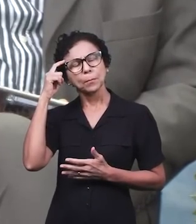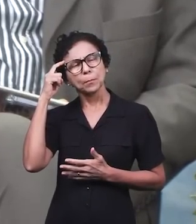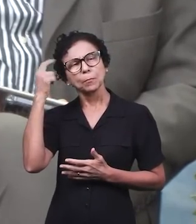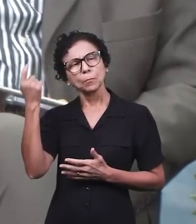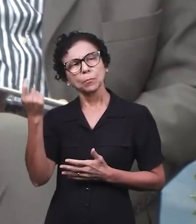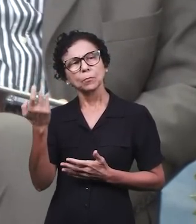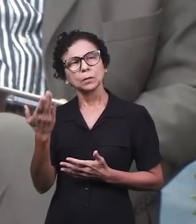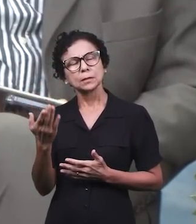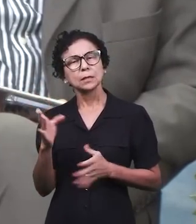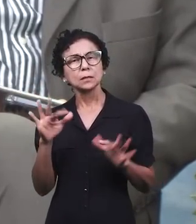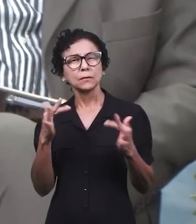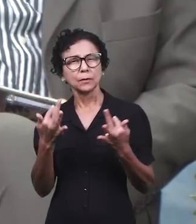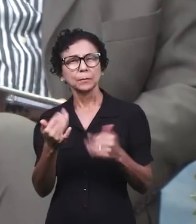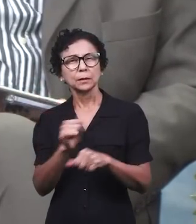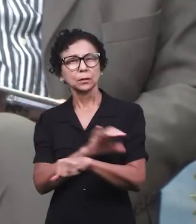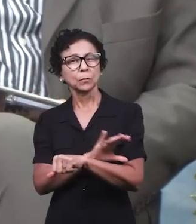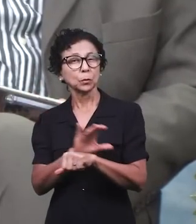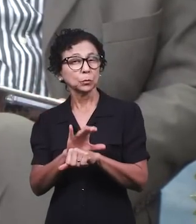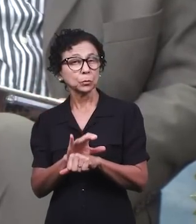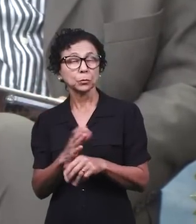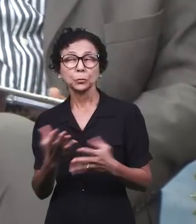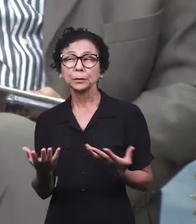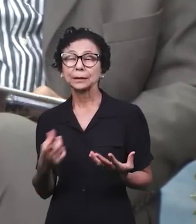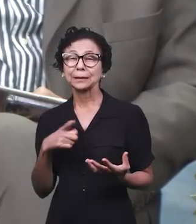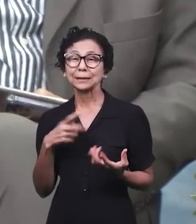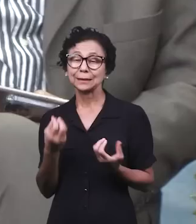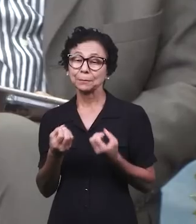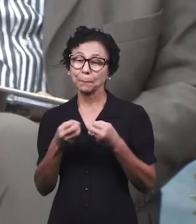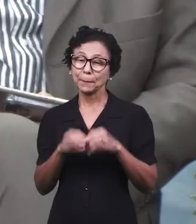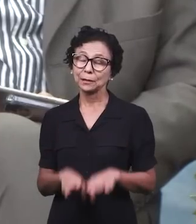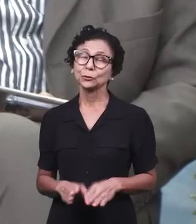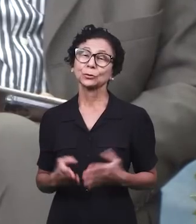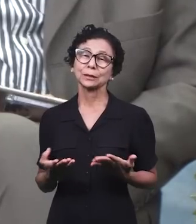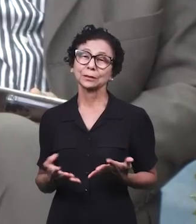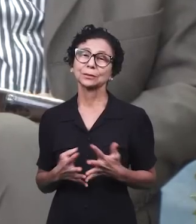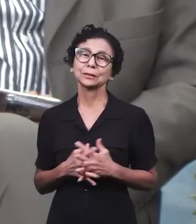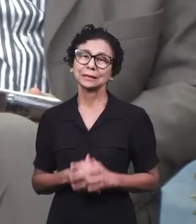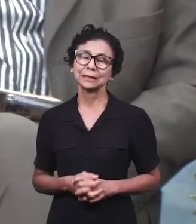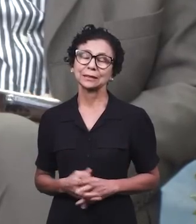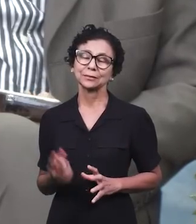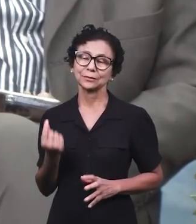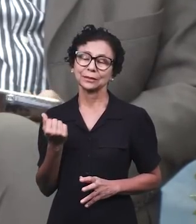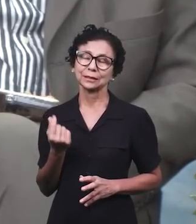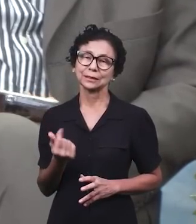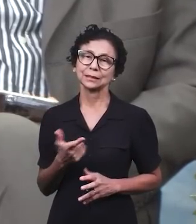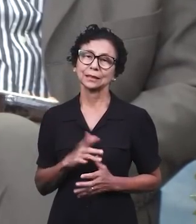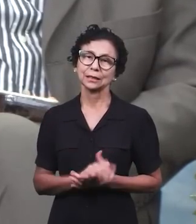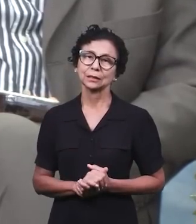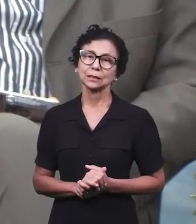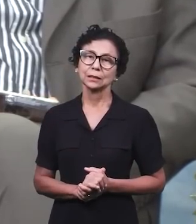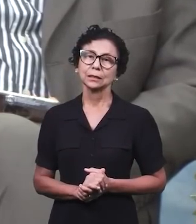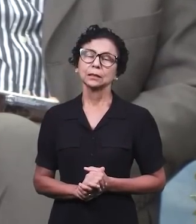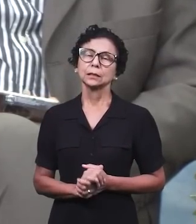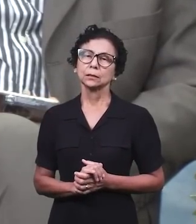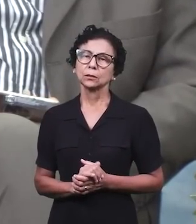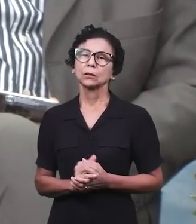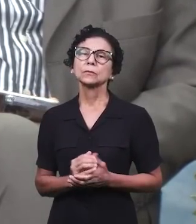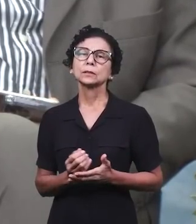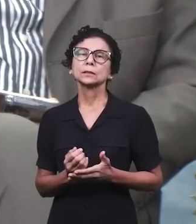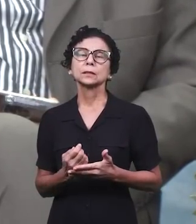cultura familiar que a gente tem e que nos prejudica na área financeira. Então, é muito importante você